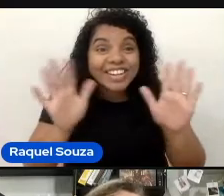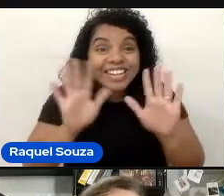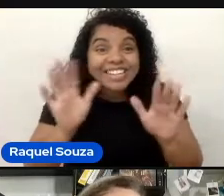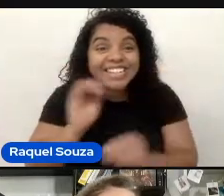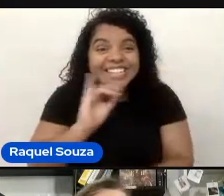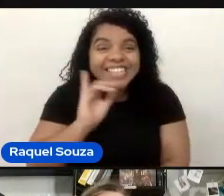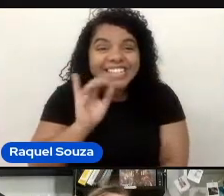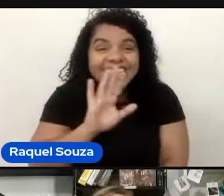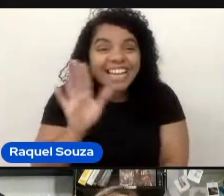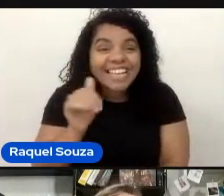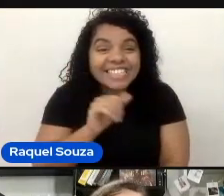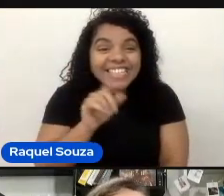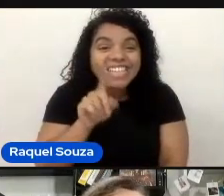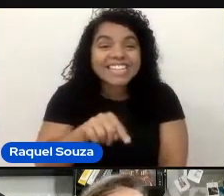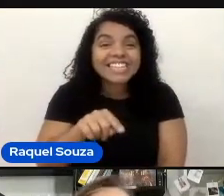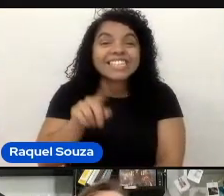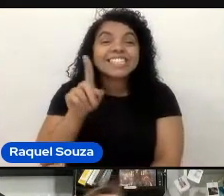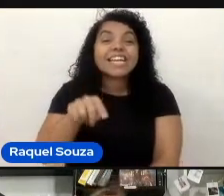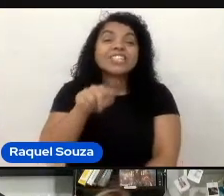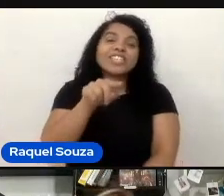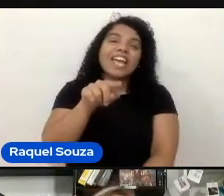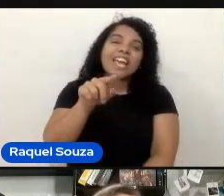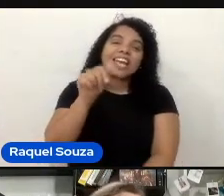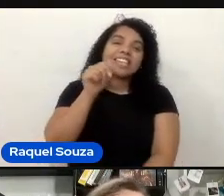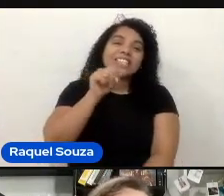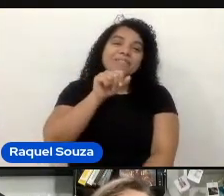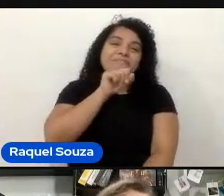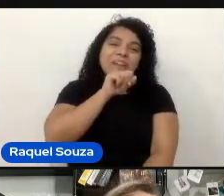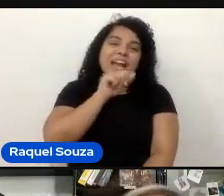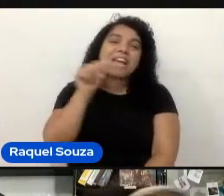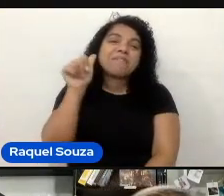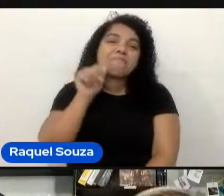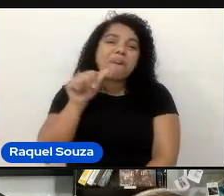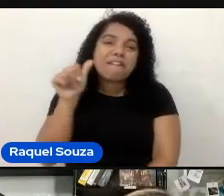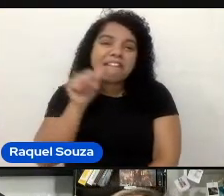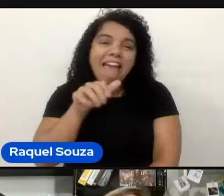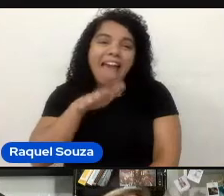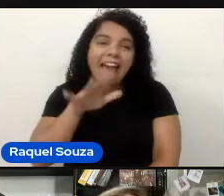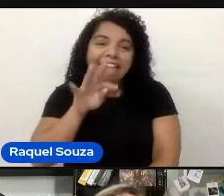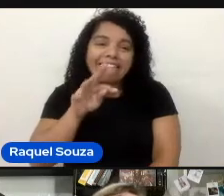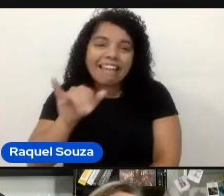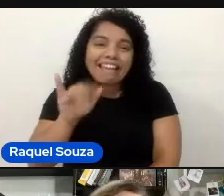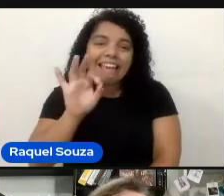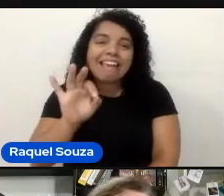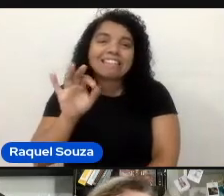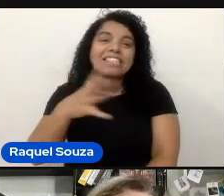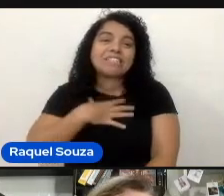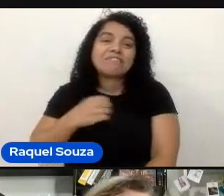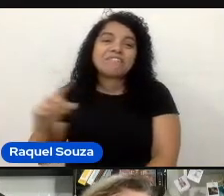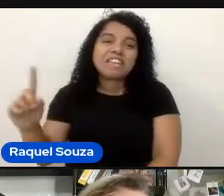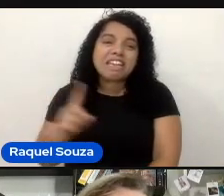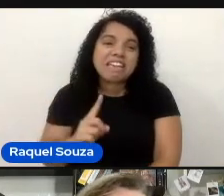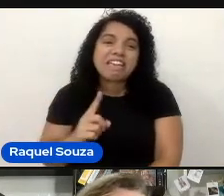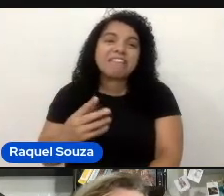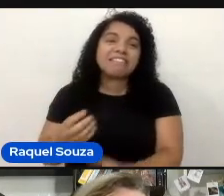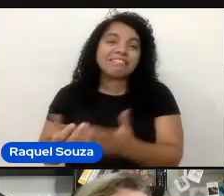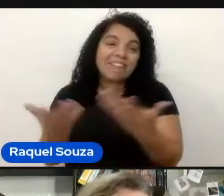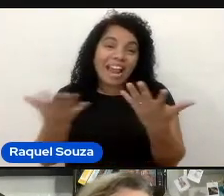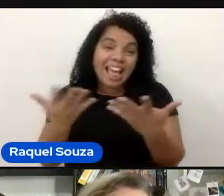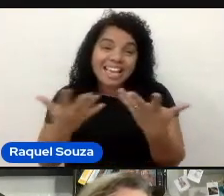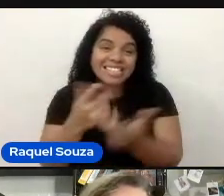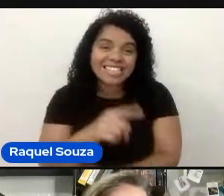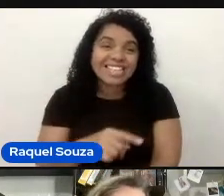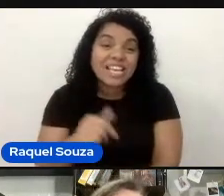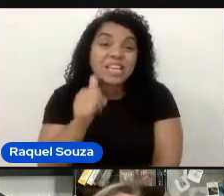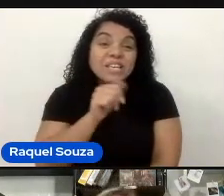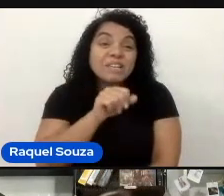Olá. mãe, de mulher, área de TI é assim mesmo, nossos babies Mãe Tech. aparecem. Mãe